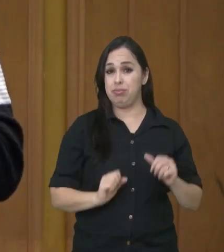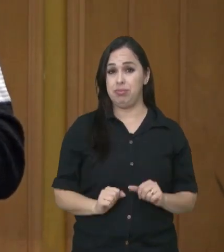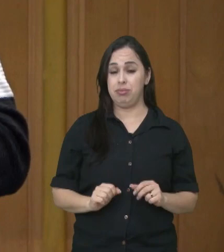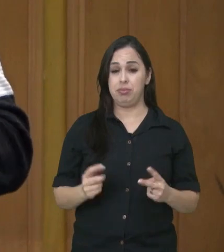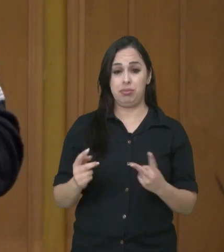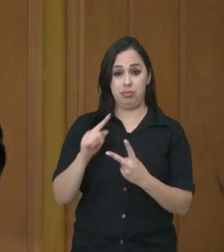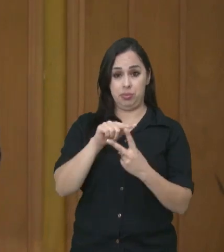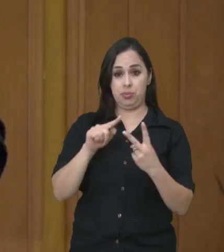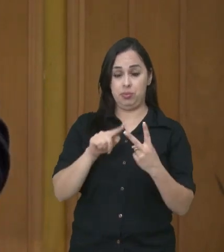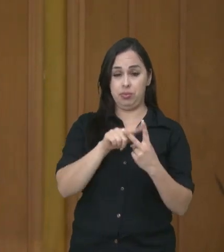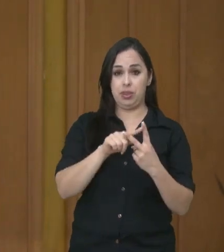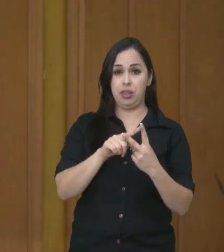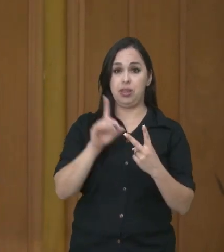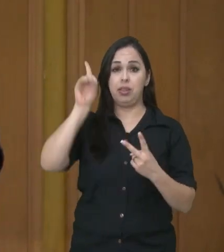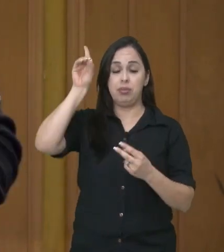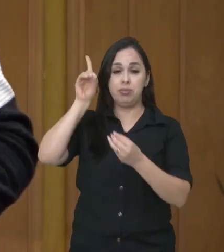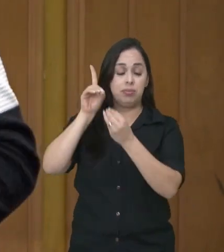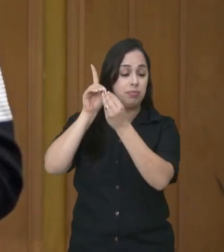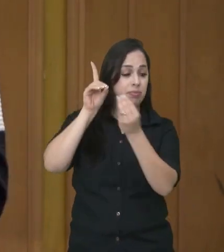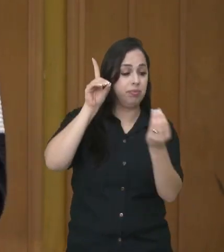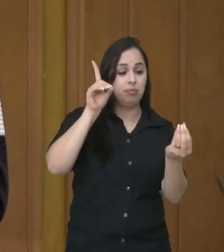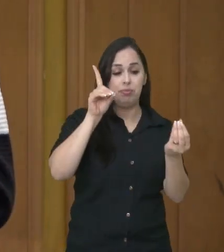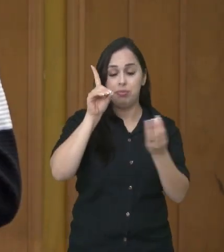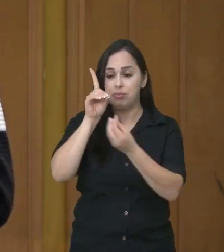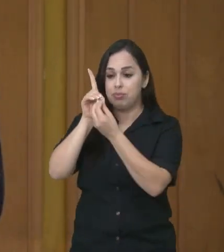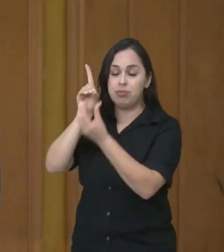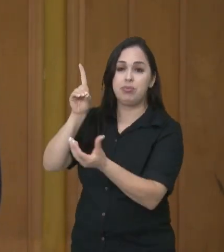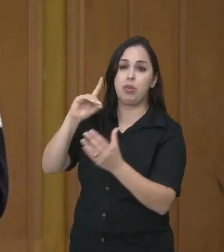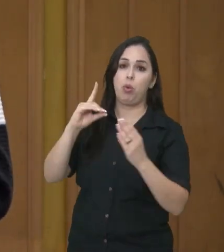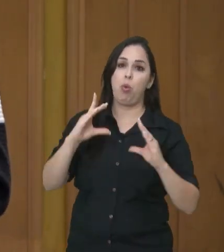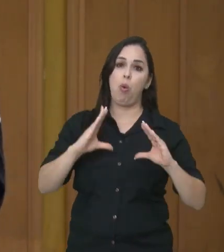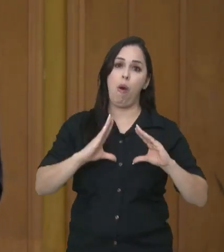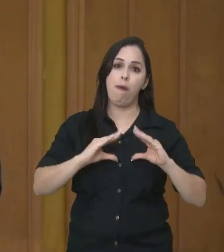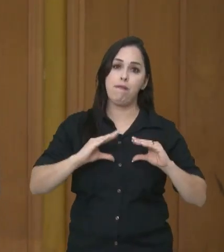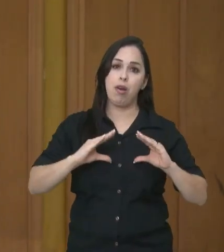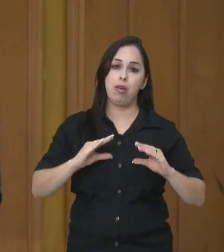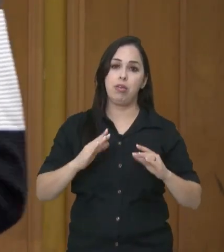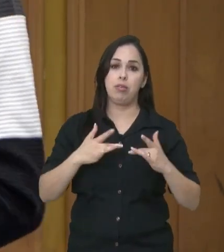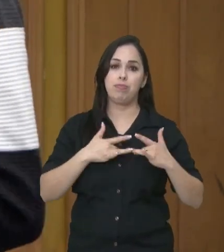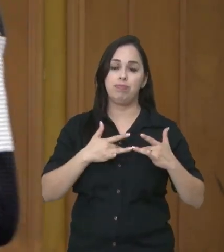E também pedir que Deus conforte o coração da família neste momento de dor.